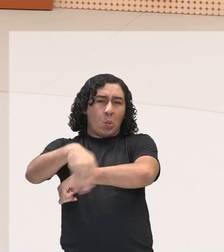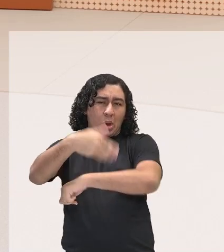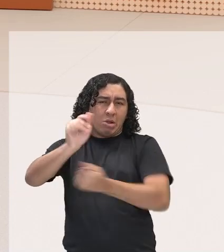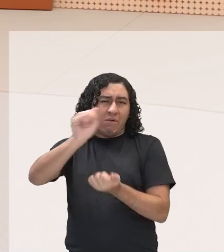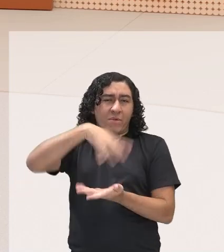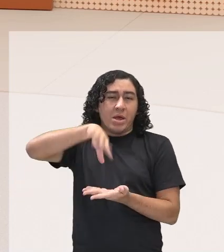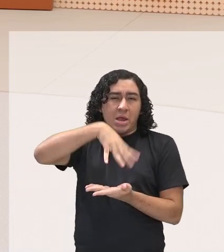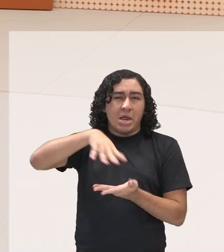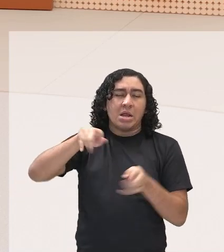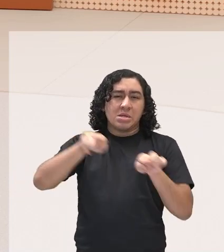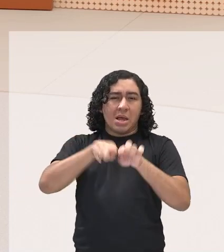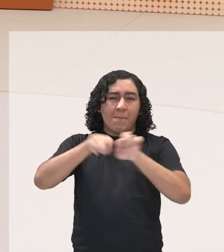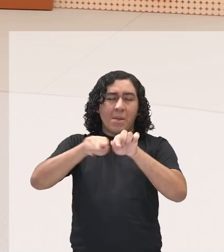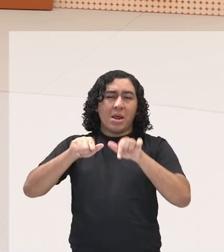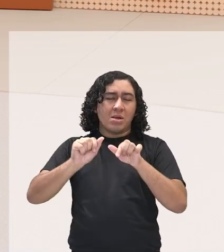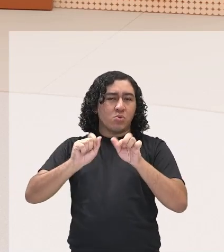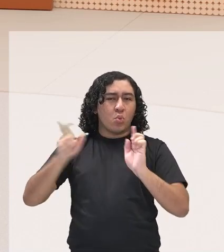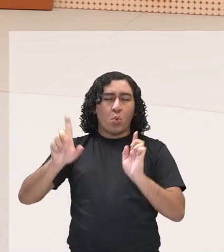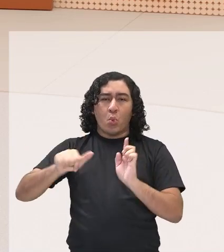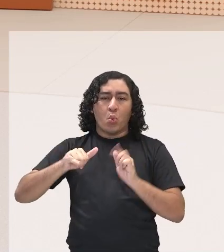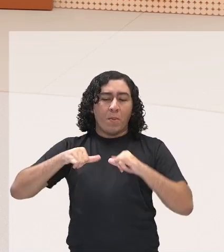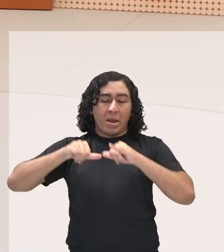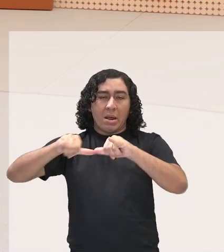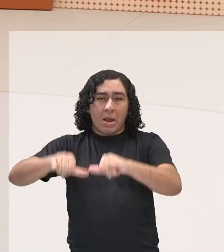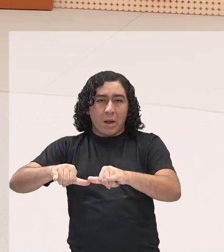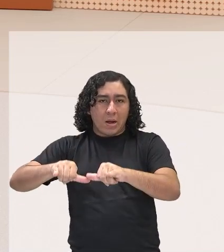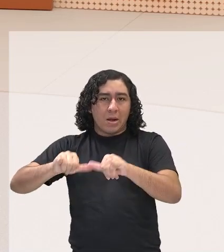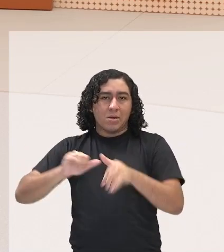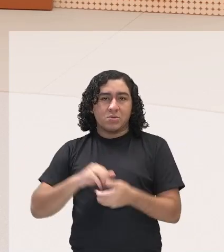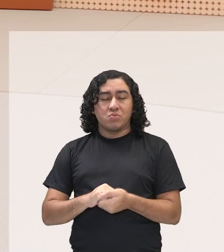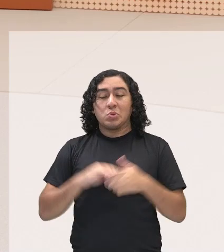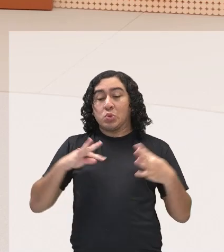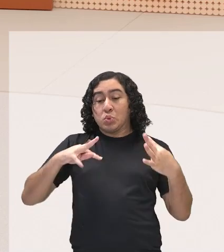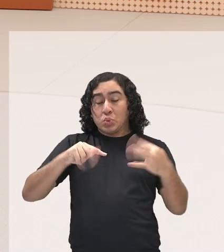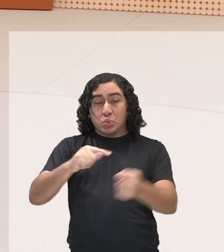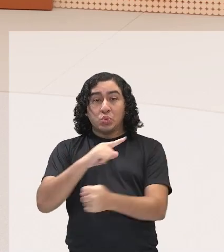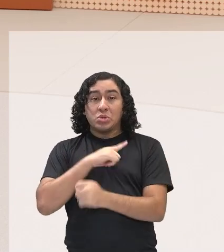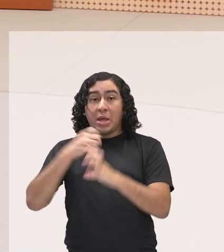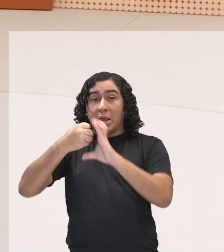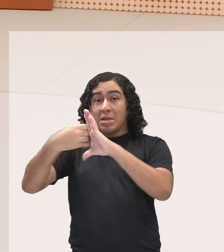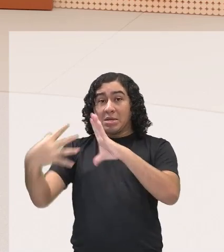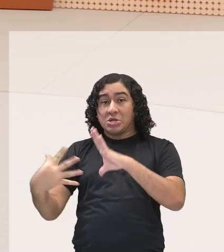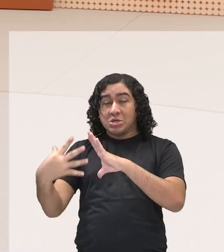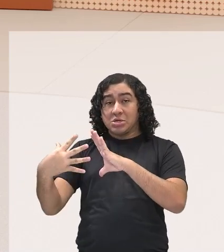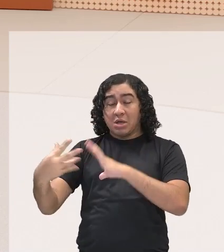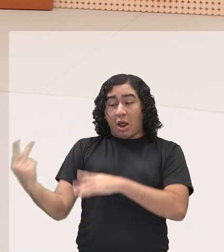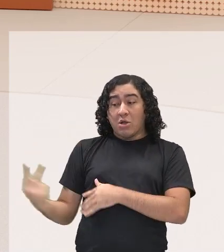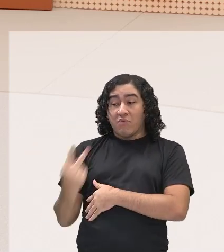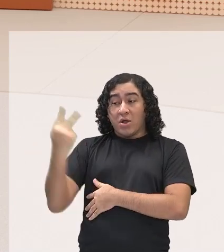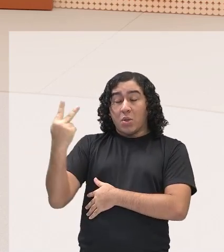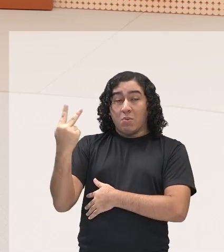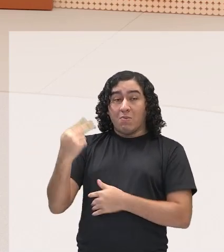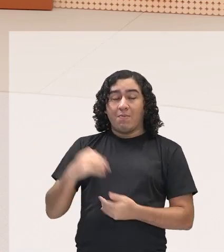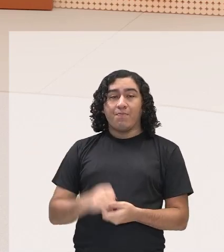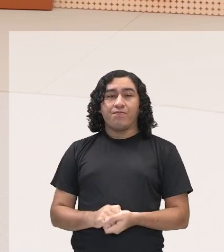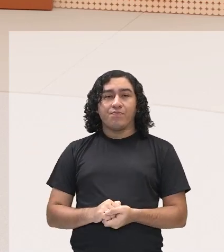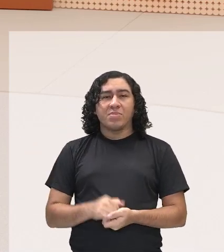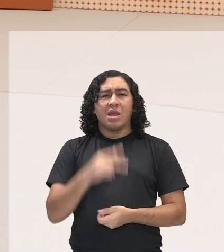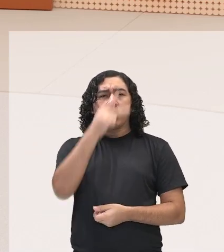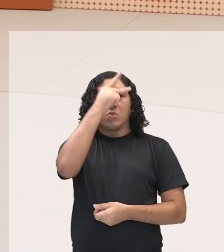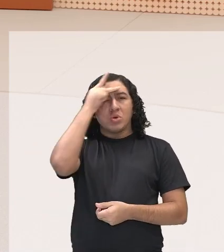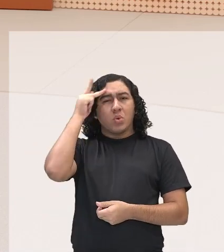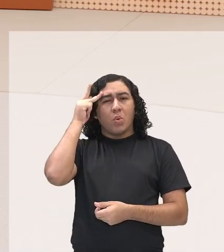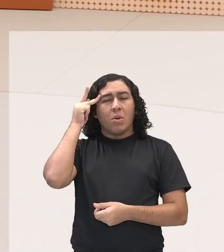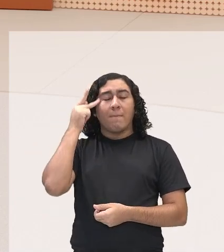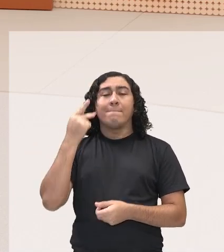no mercado, tudo ali é regido por valores. As pessoas estão andando ali, você pode olhar,